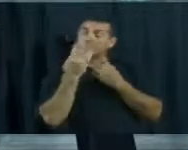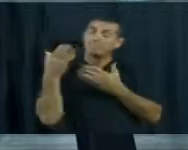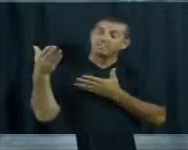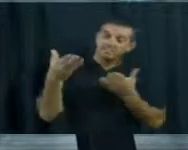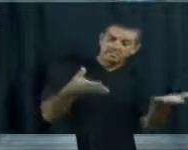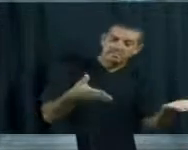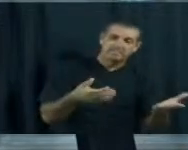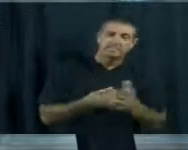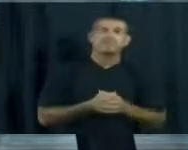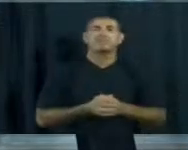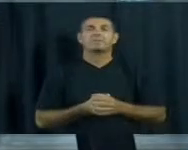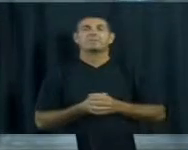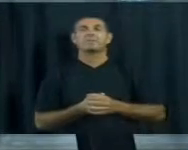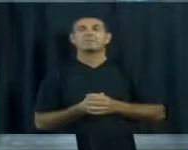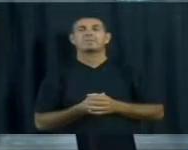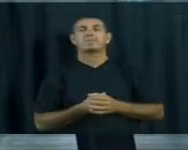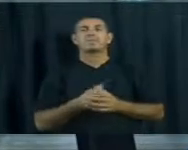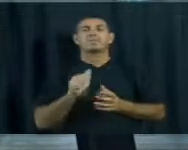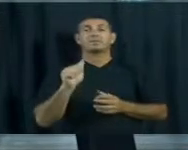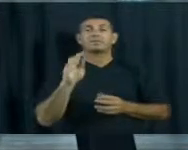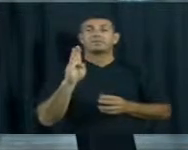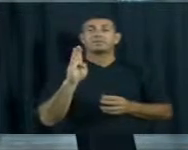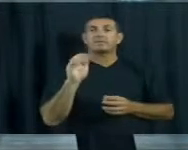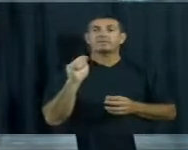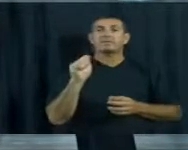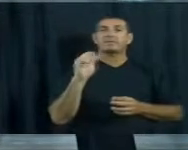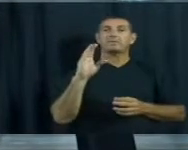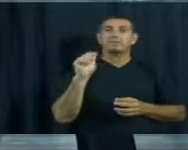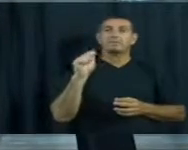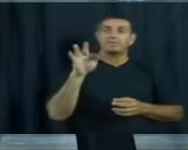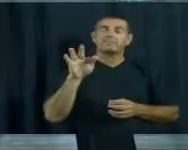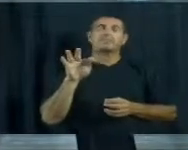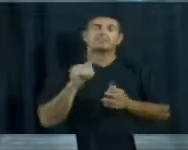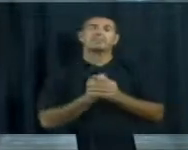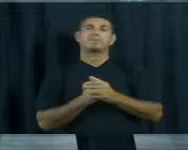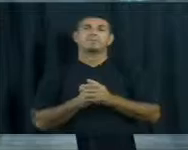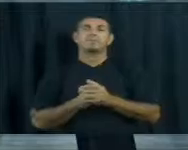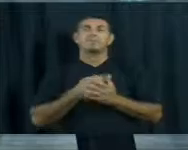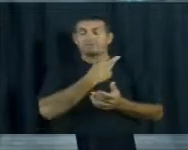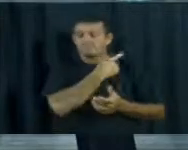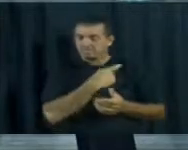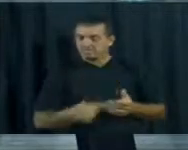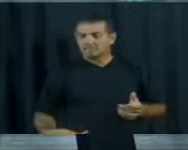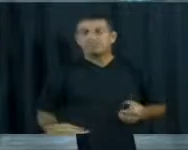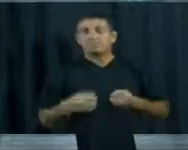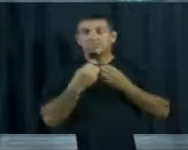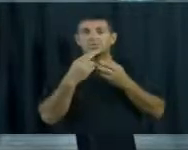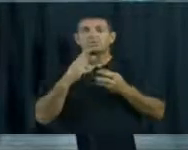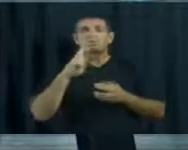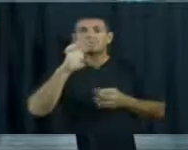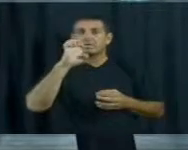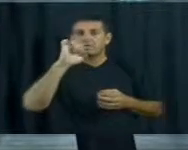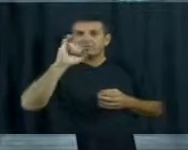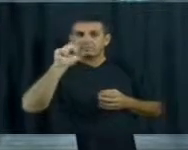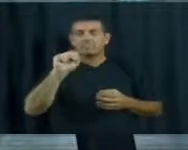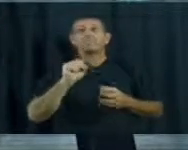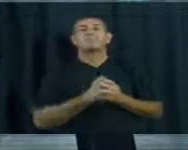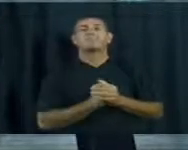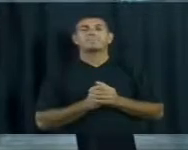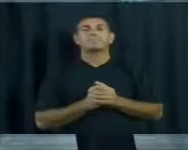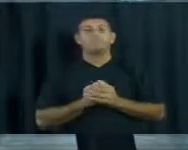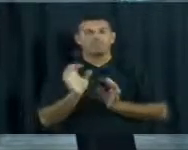também, que faz parte da ABACAF. Quero mandar um beijo para o Reis, que é o nosso presidente da Associação de Blocos.